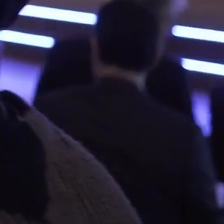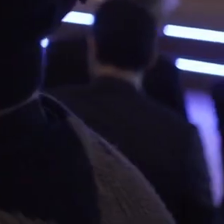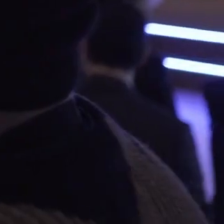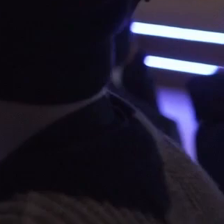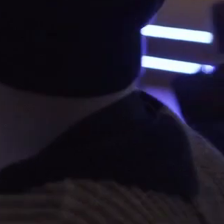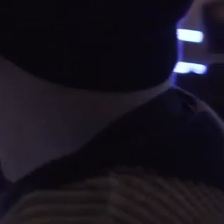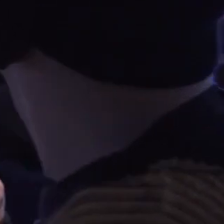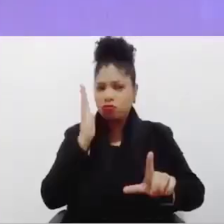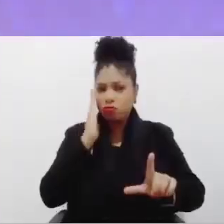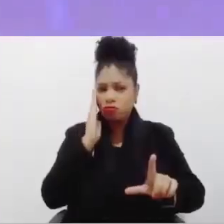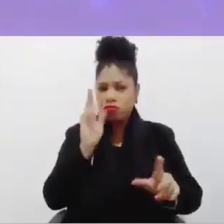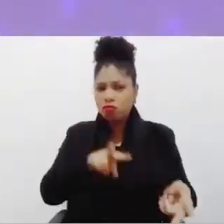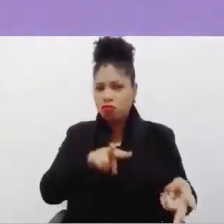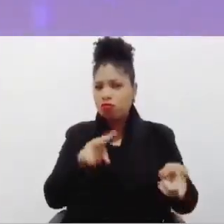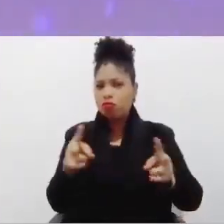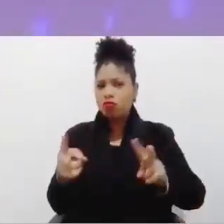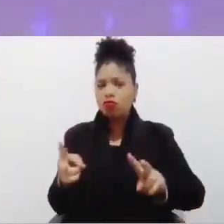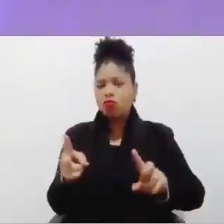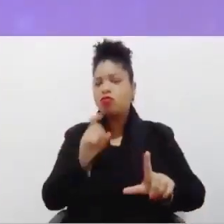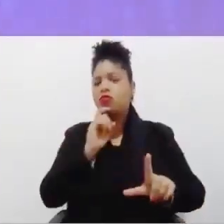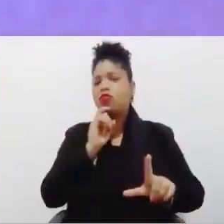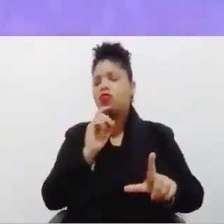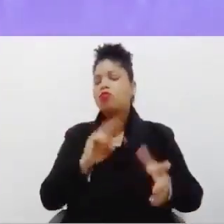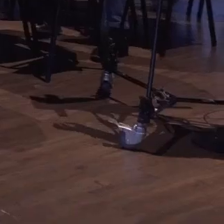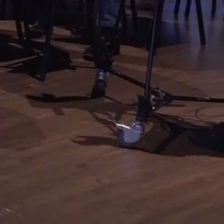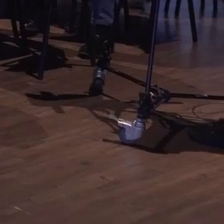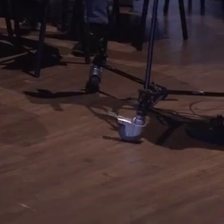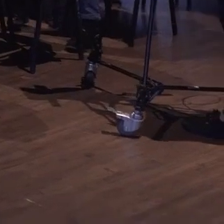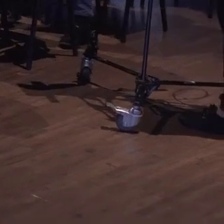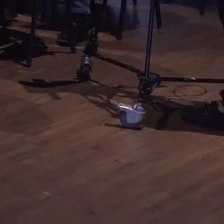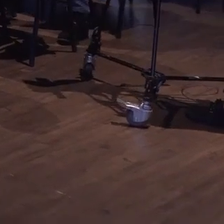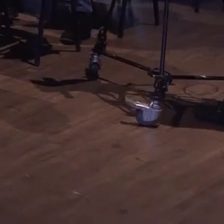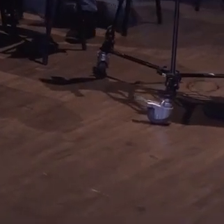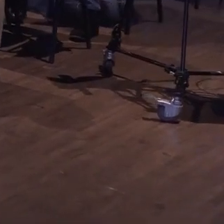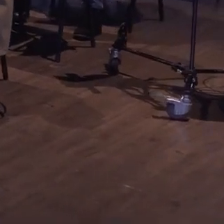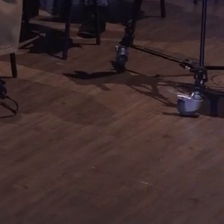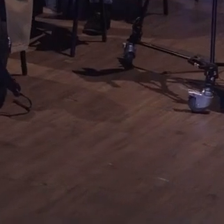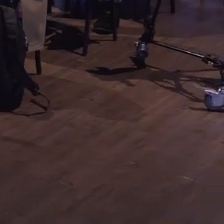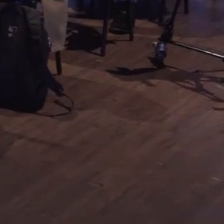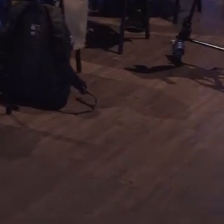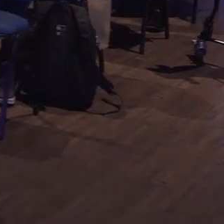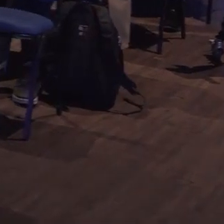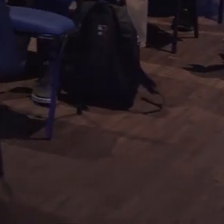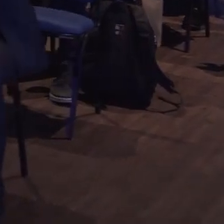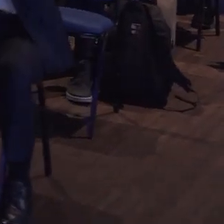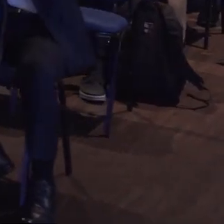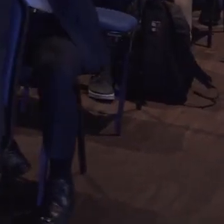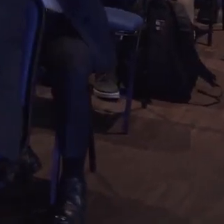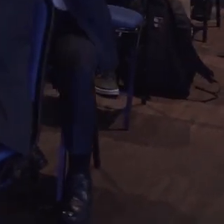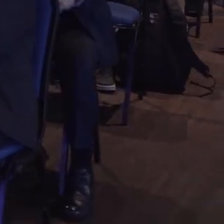De que forma as empresas de vocês estão buscando conectar os temas inovação e sustentabilidade?